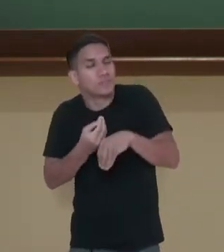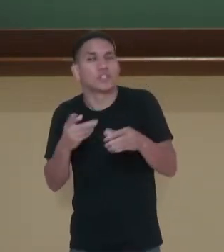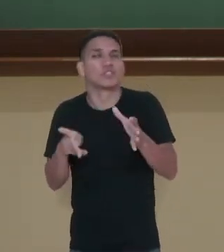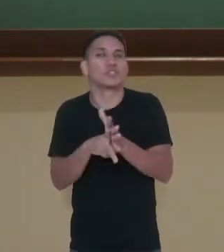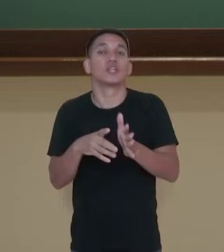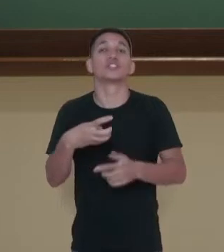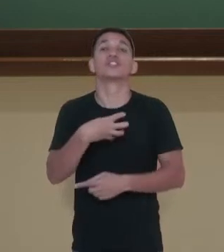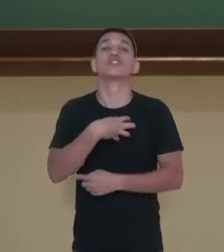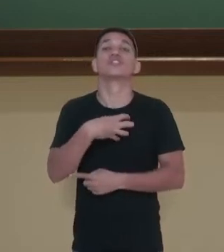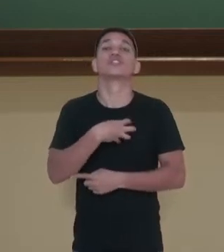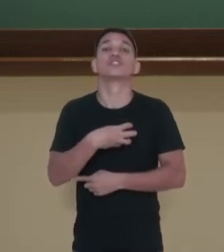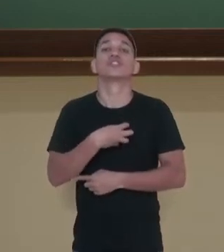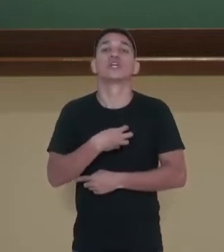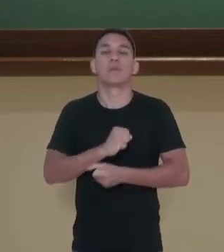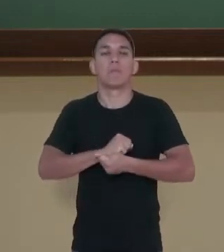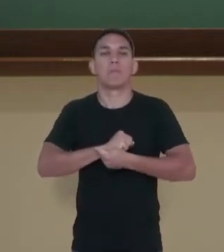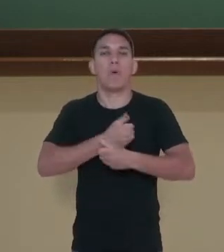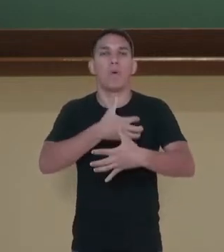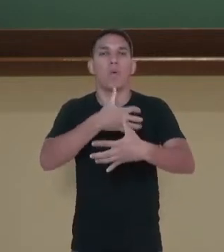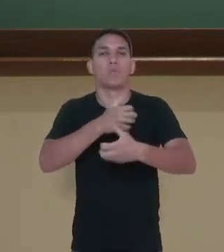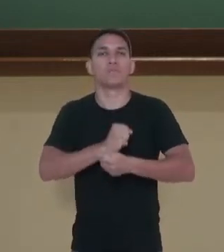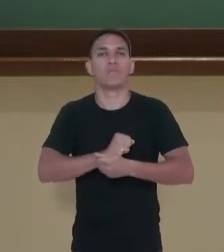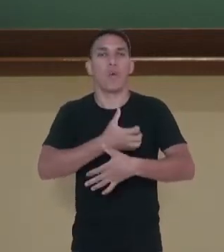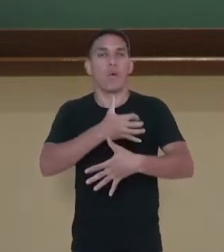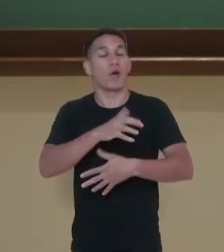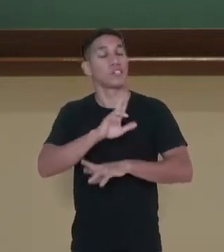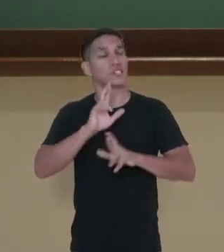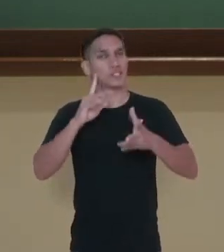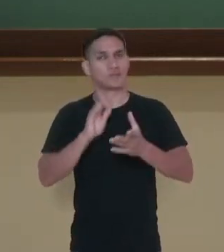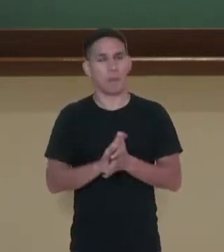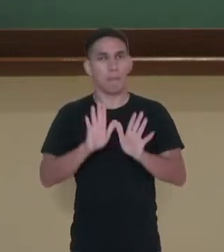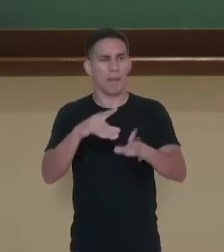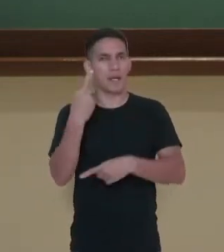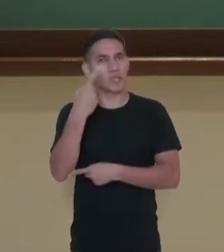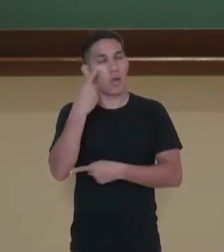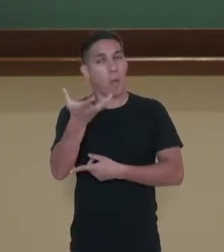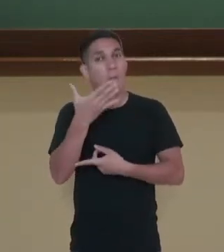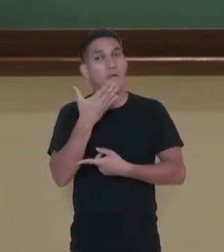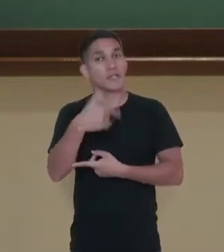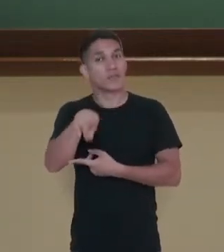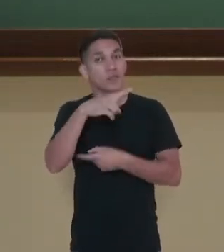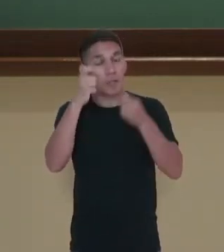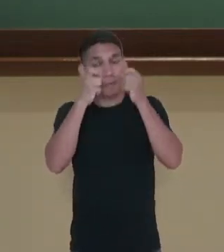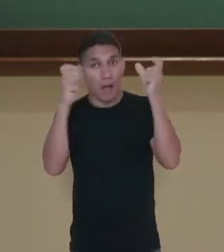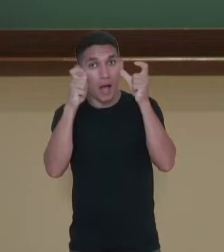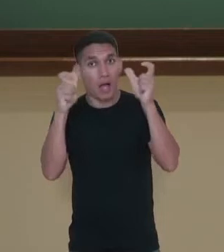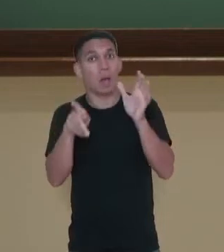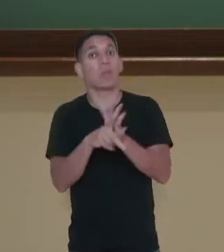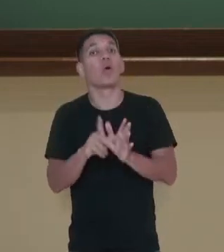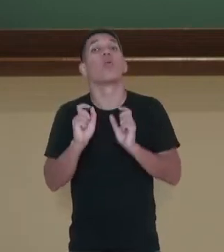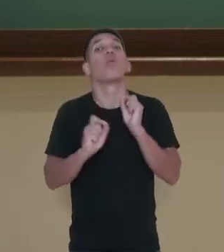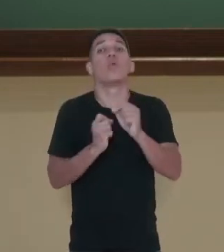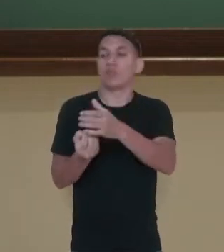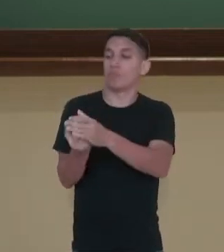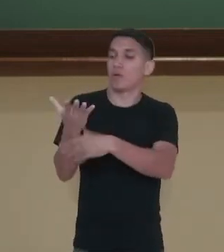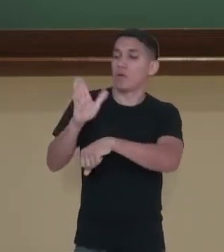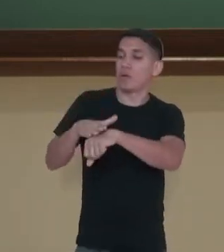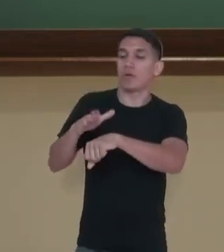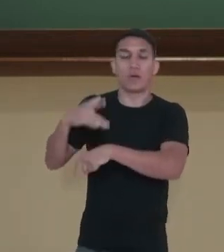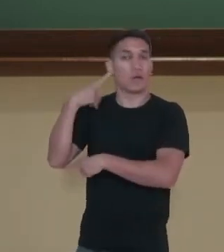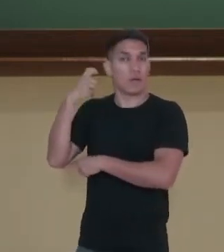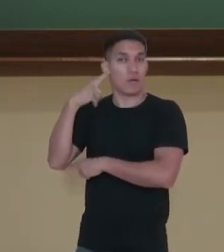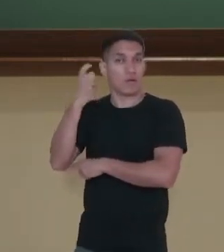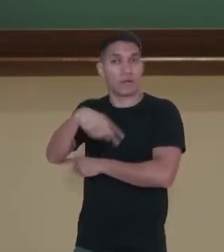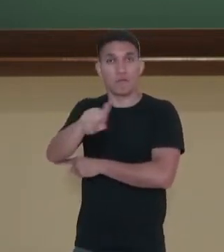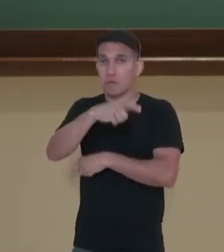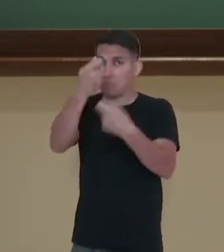roupagem diferente. Mas o que eu quero chamar a atenção aqui é para as possibilidades de produzir som sem que